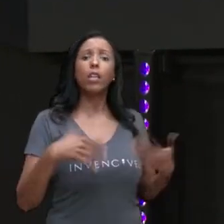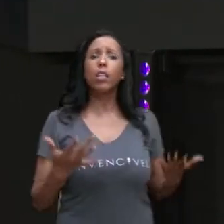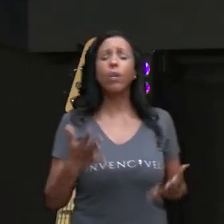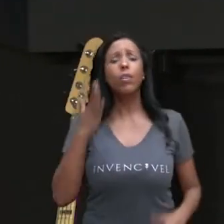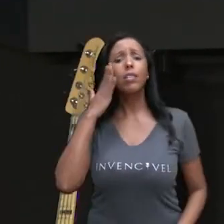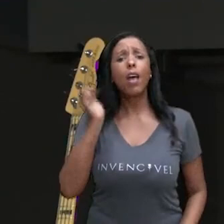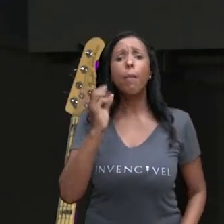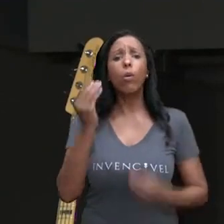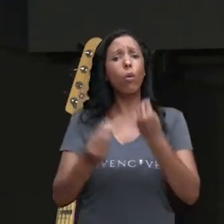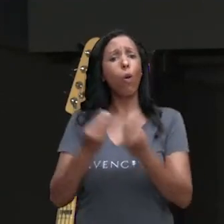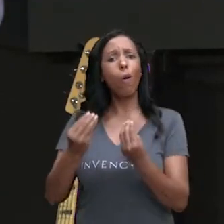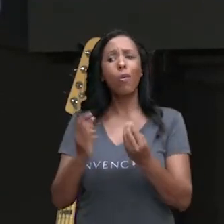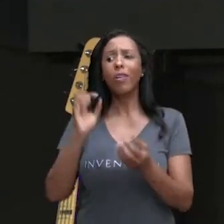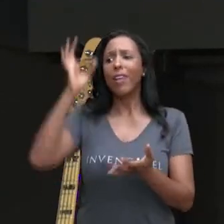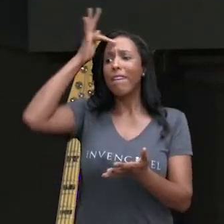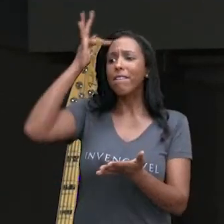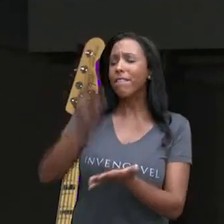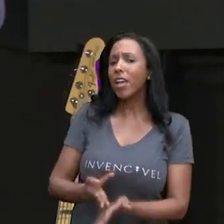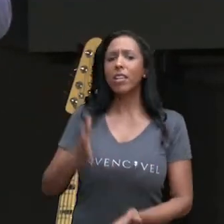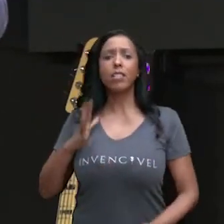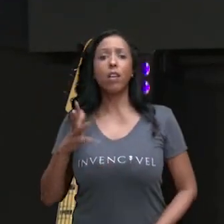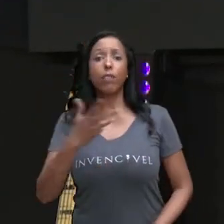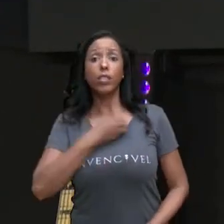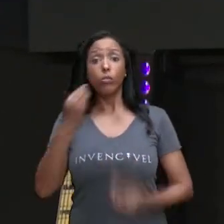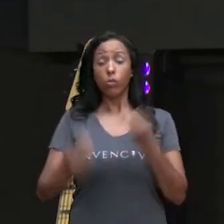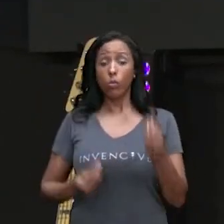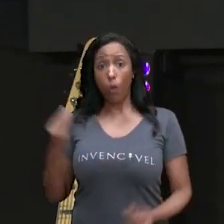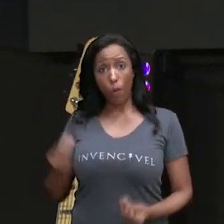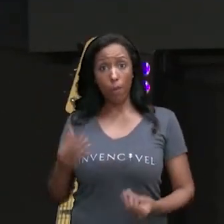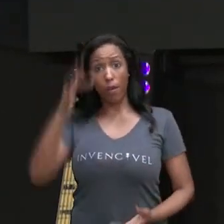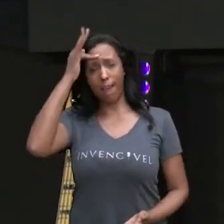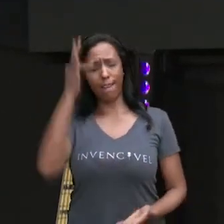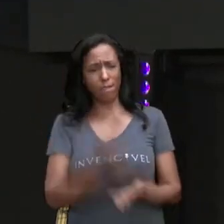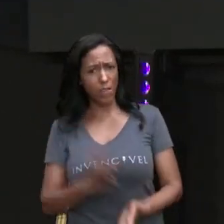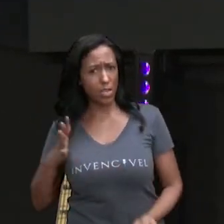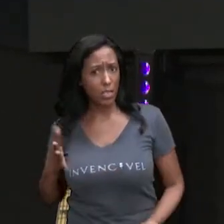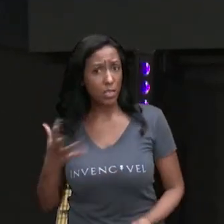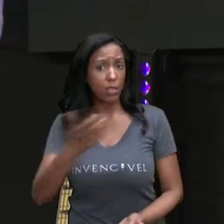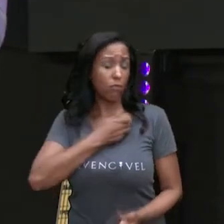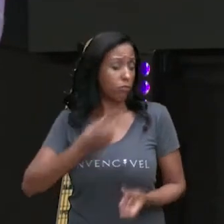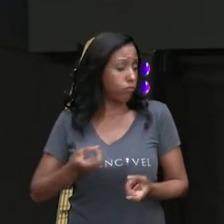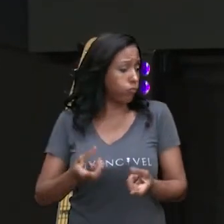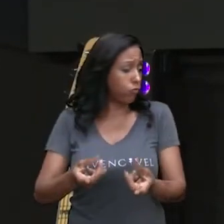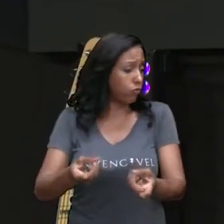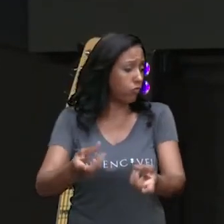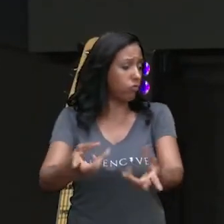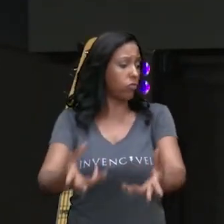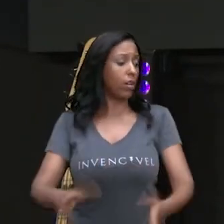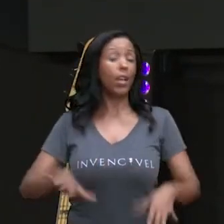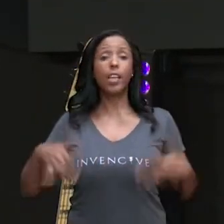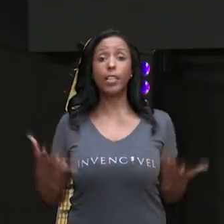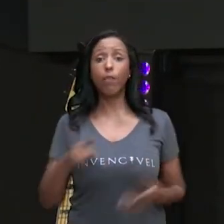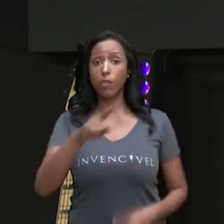seja, quanto mais você lê Bíblia, aumenta a tua fé, e essa fé vai te garantir a salvação eterna. Ou seja, quando você morre, você não